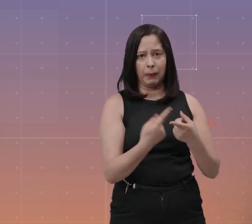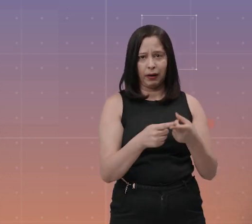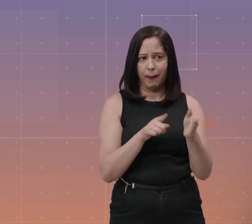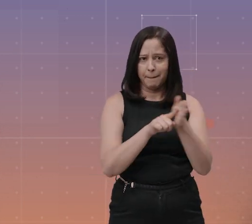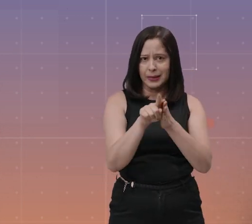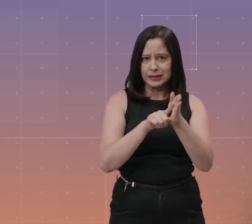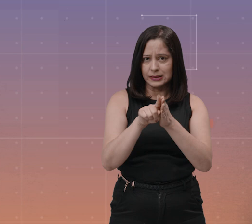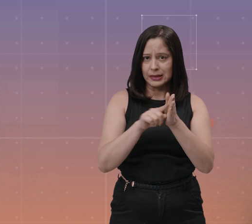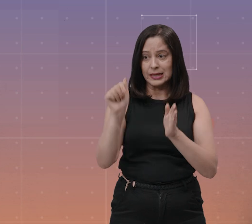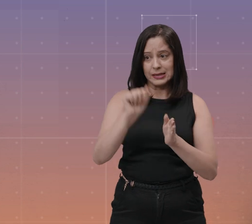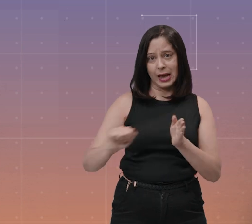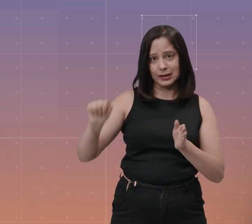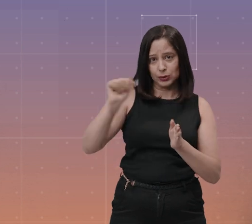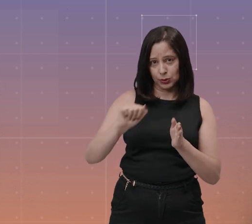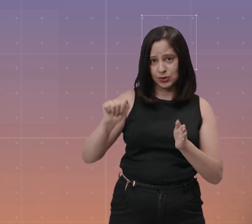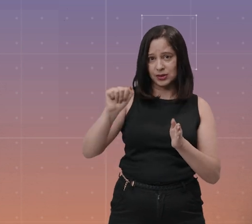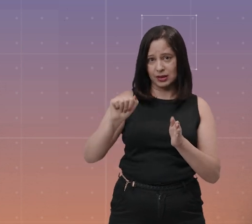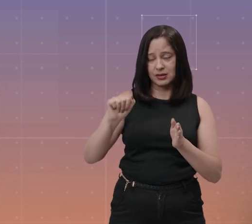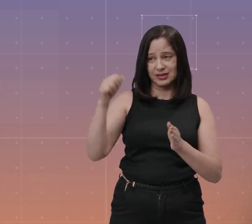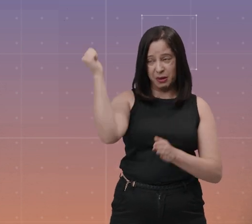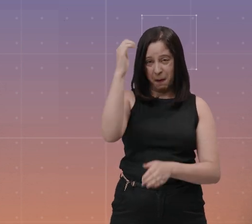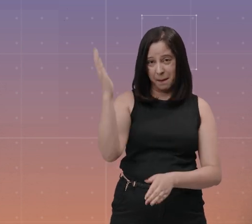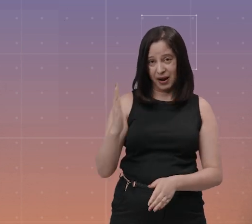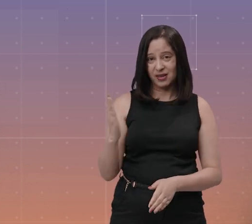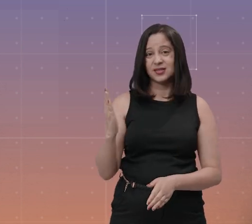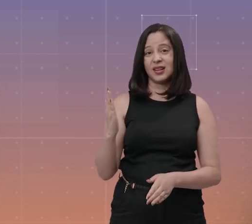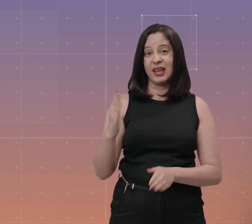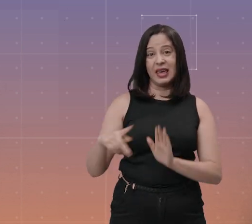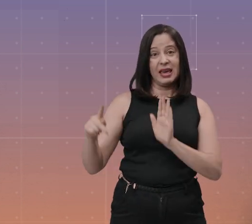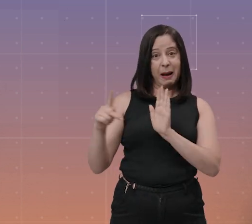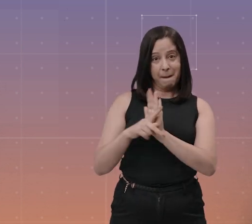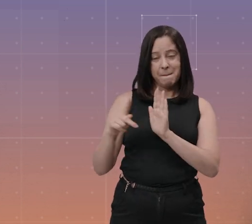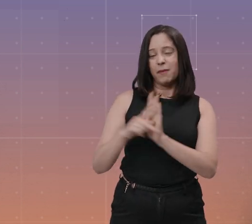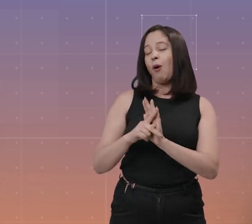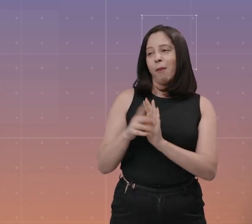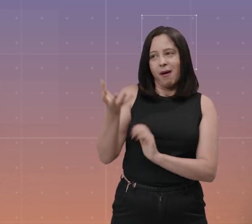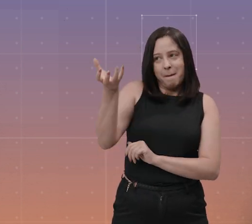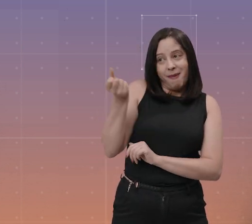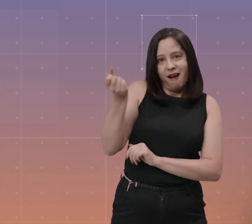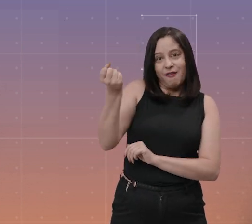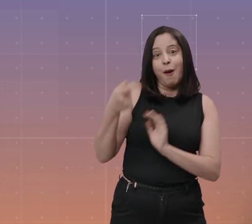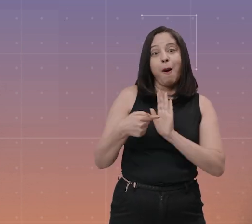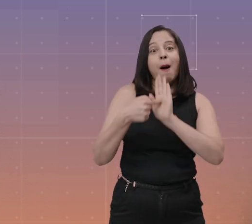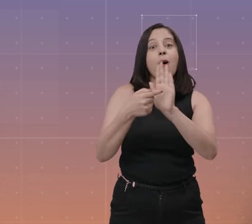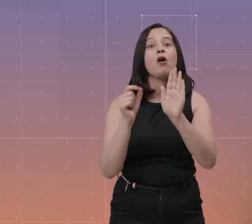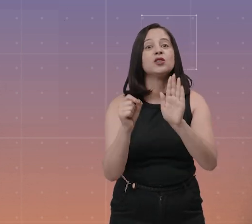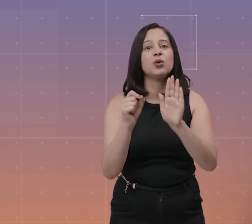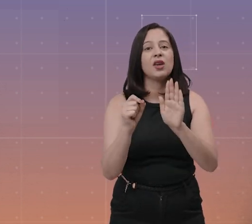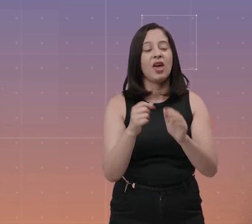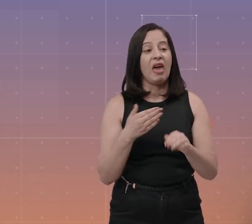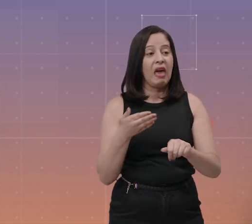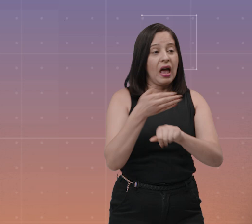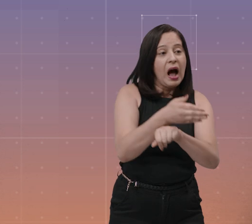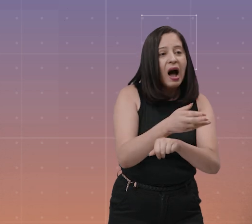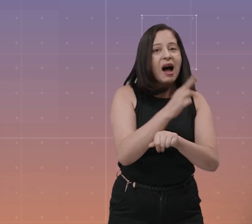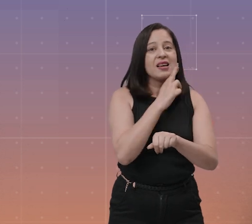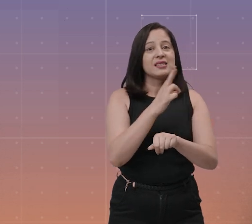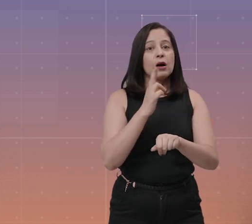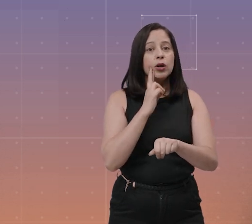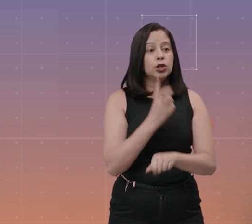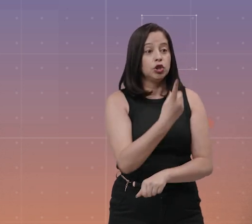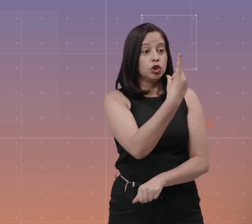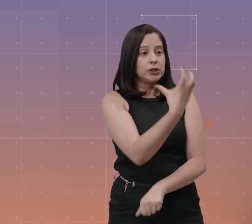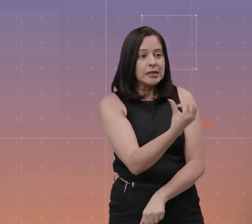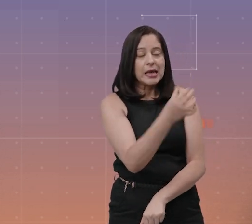prática, né? Uma pesquisa feita pela Associação Brasileira das Empresas de Benefícios ao Trabalhador mostrou que comer fora